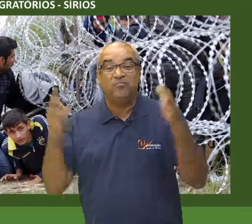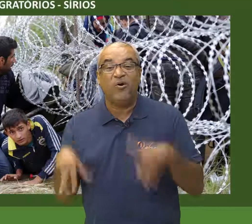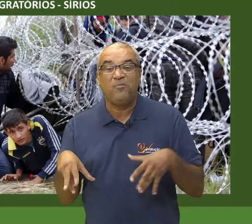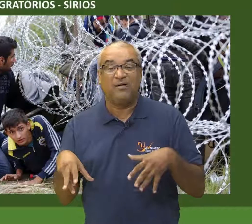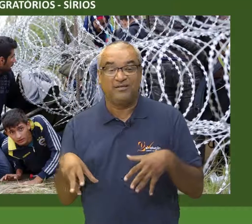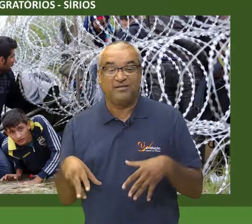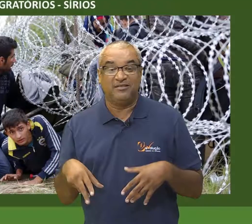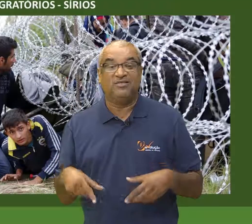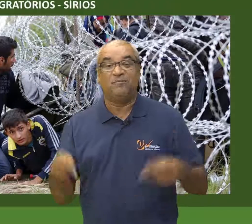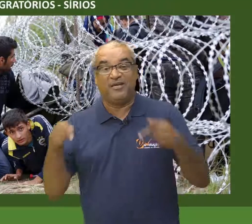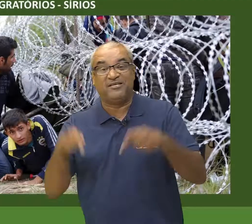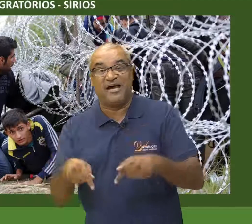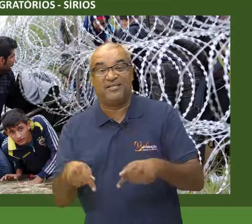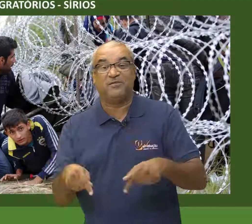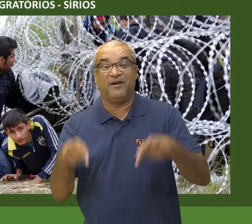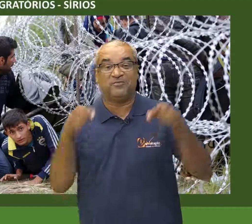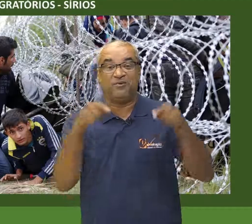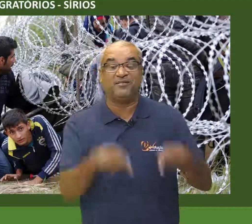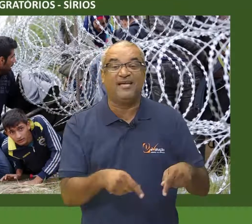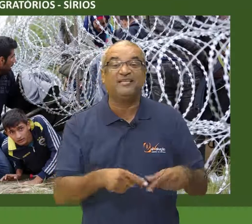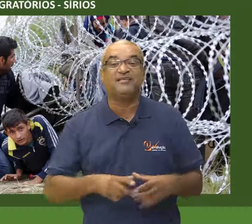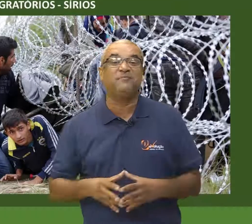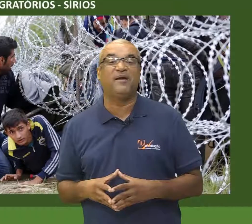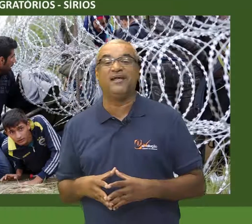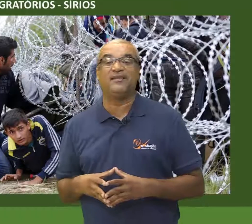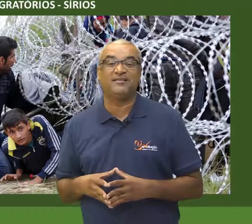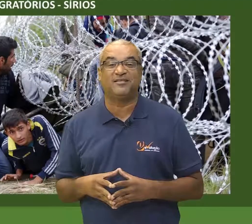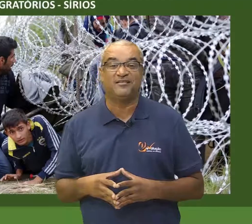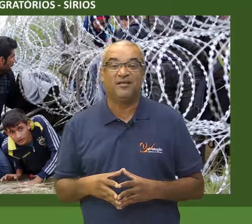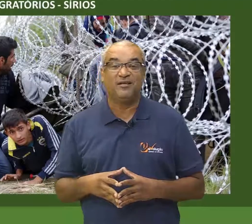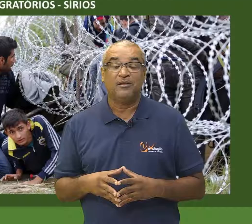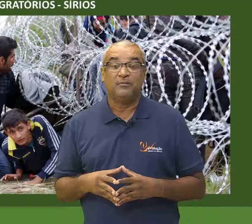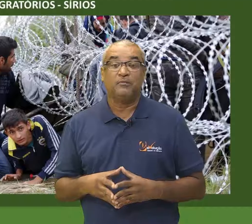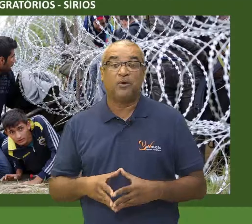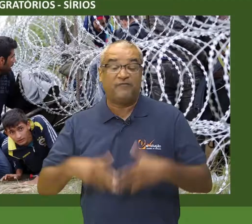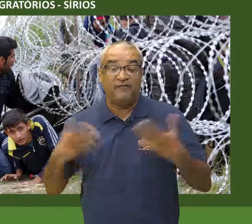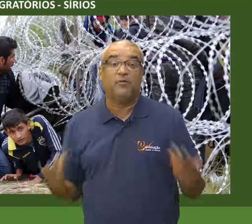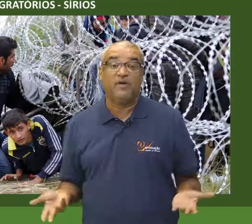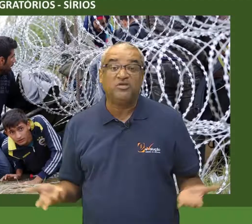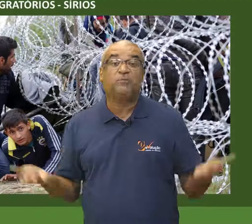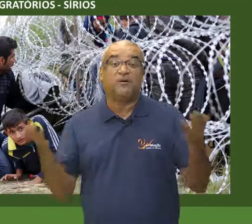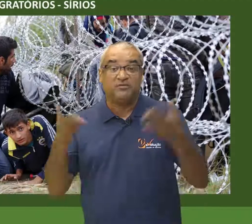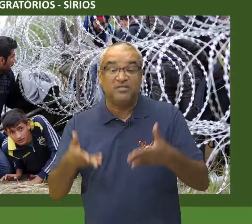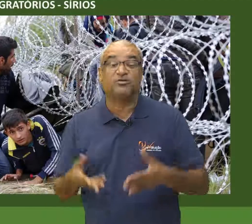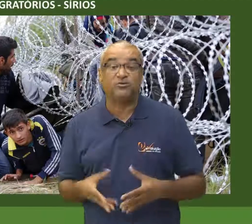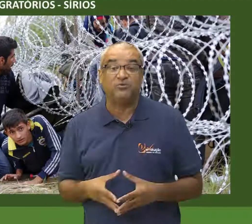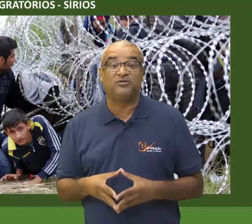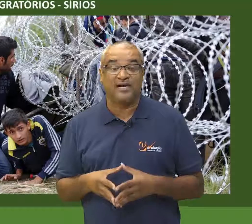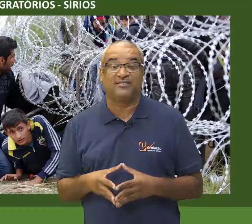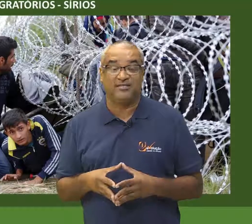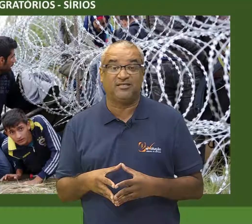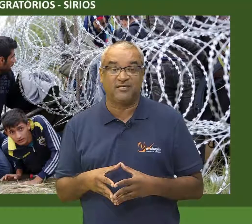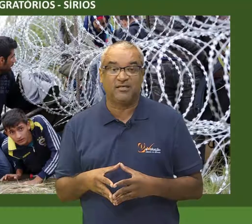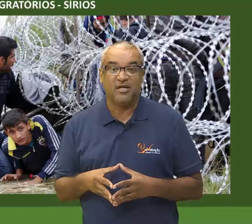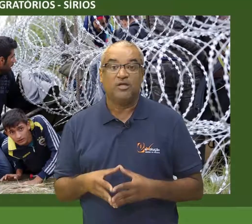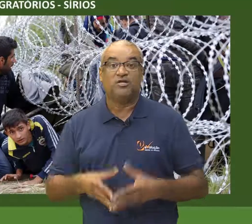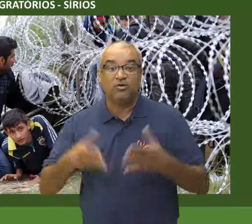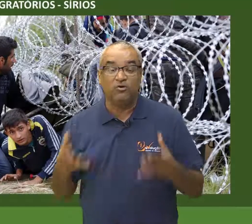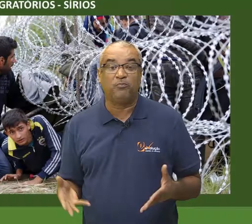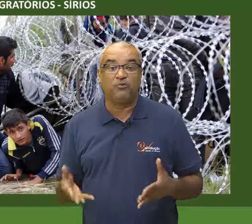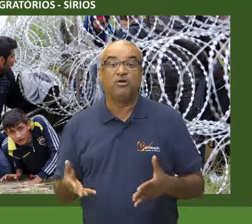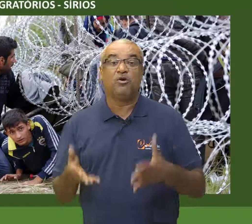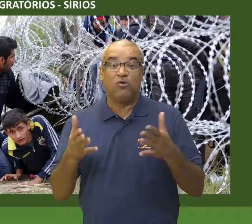as bombas despejadas pelas potências imperialistas, provavelmente pelos insultos racistas